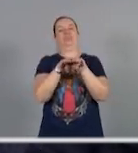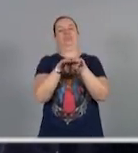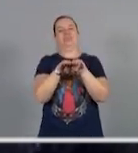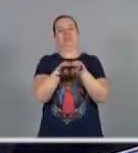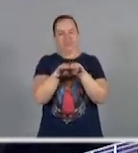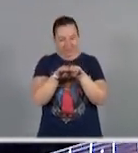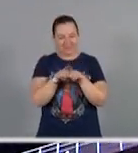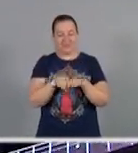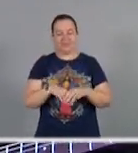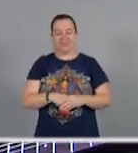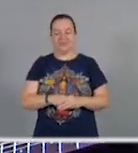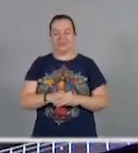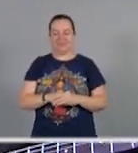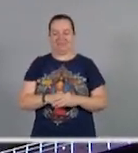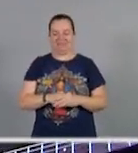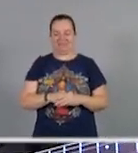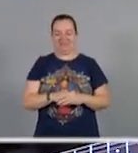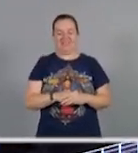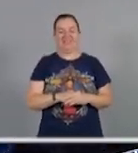aqui.